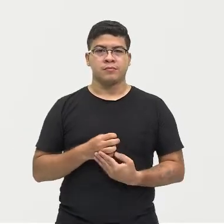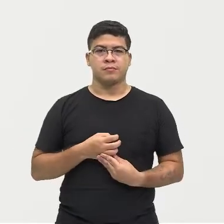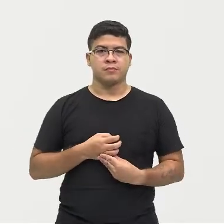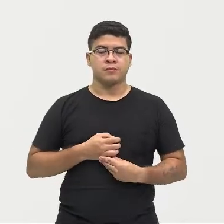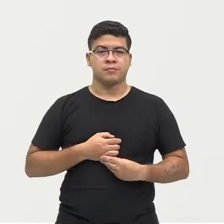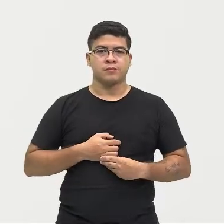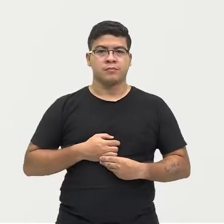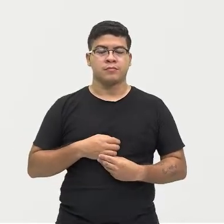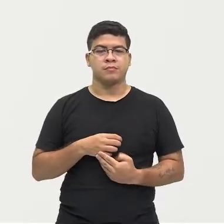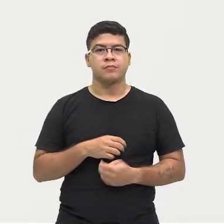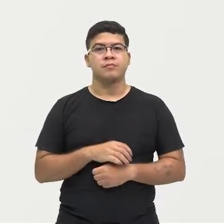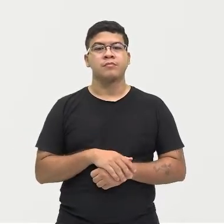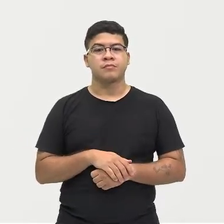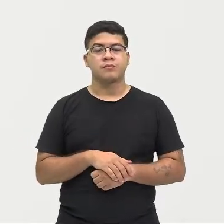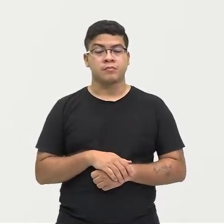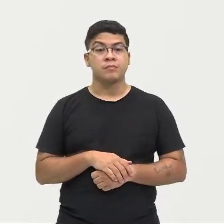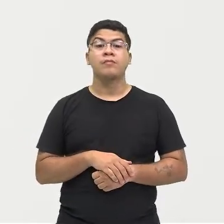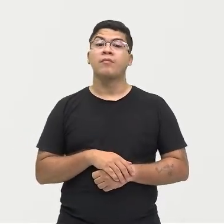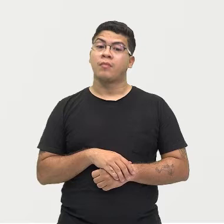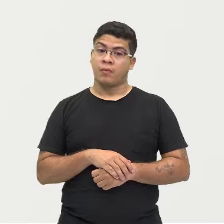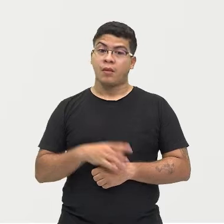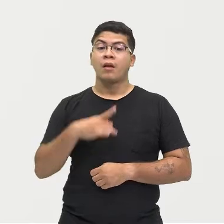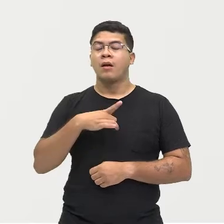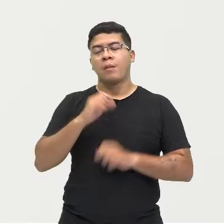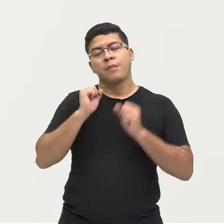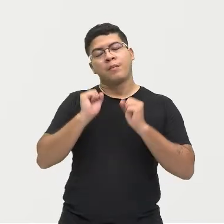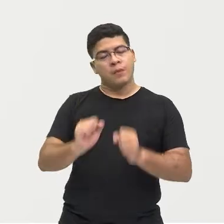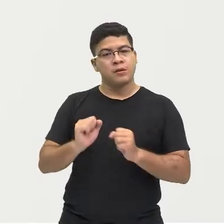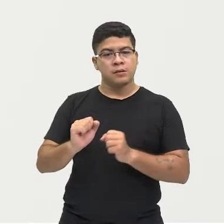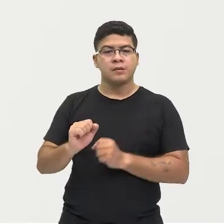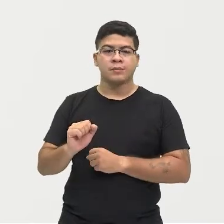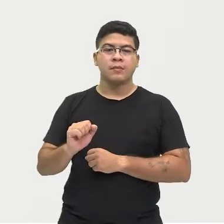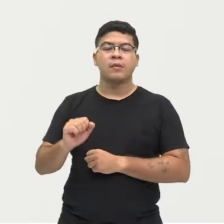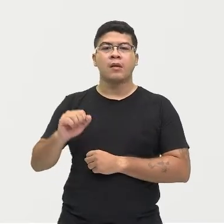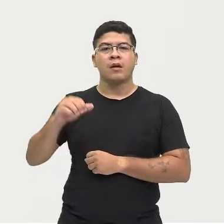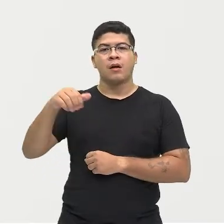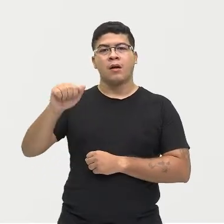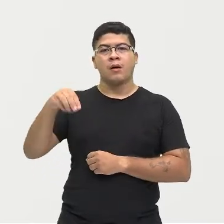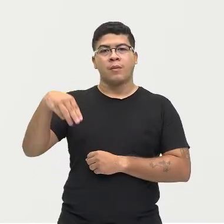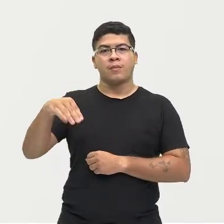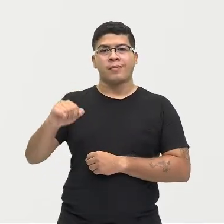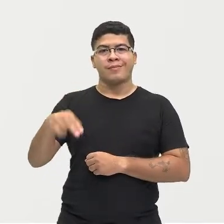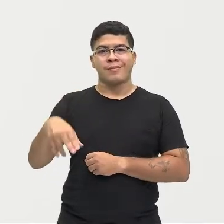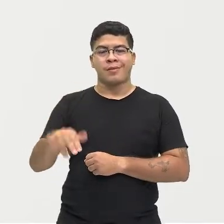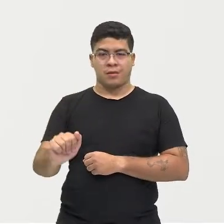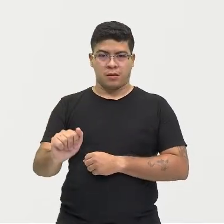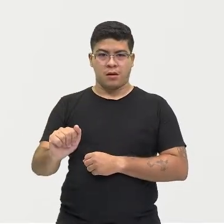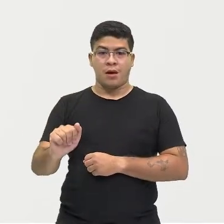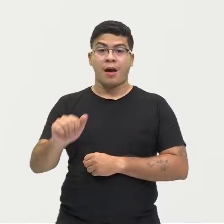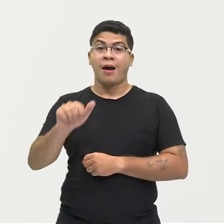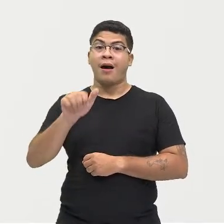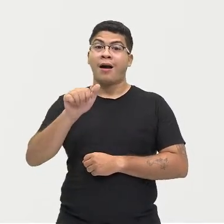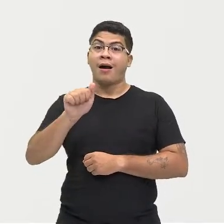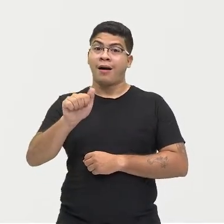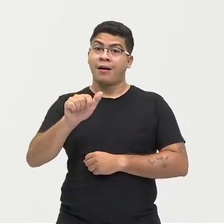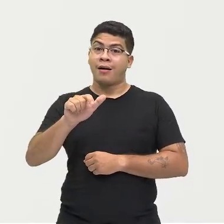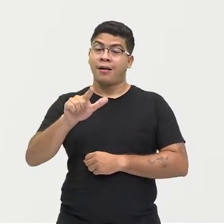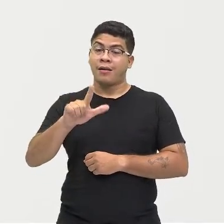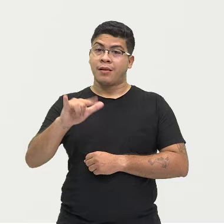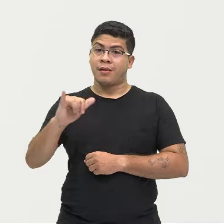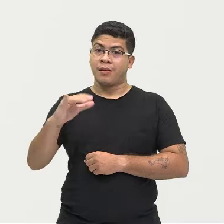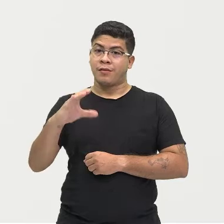classificações. Elas podem ser aminas alifáticas, que é assim, ó, de cadeia aberta, ou